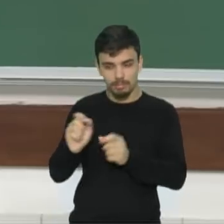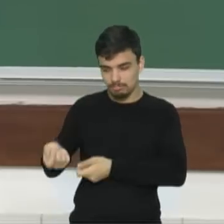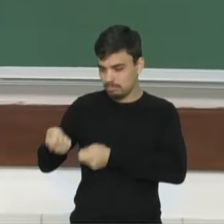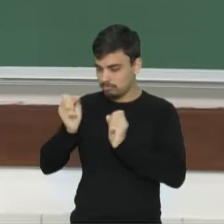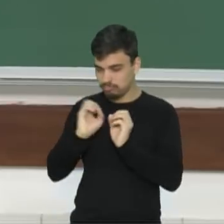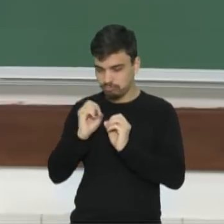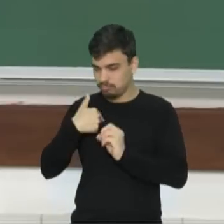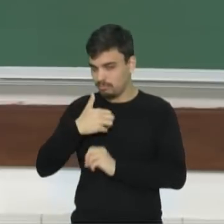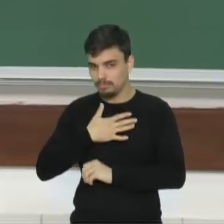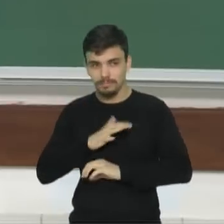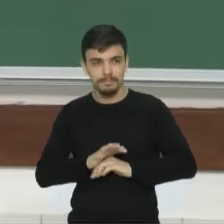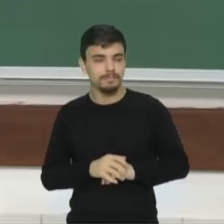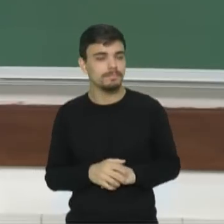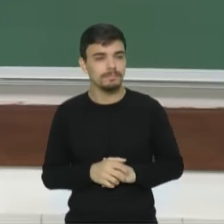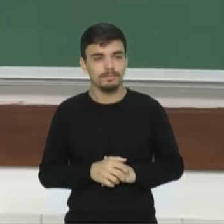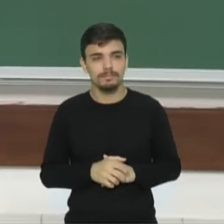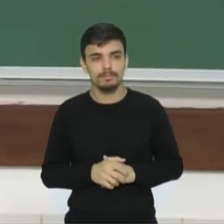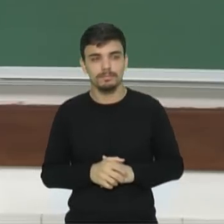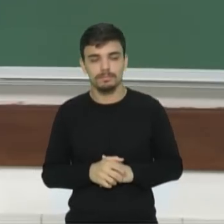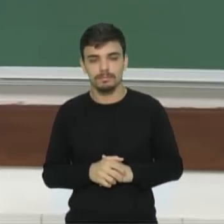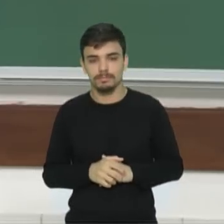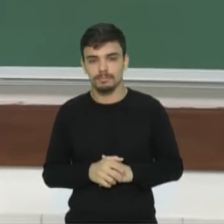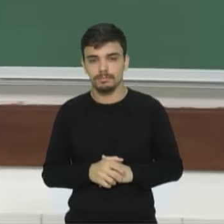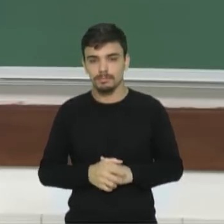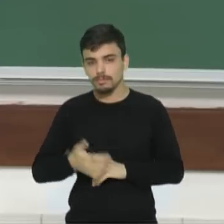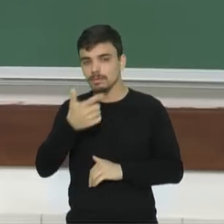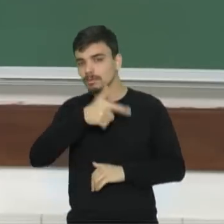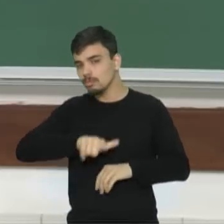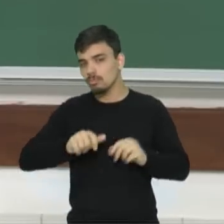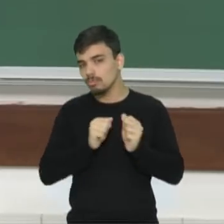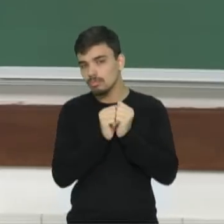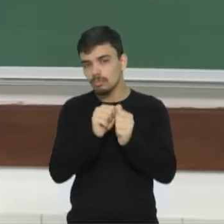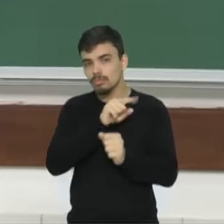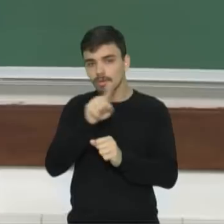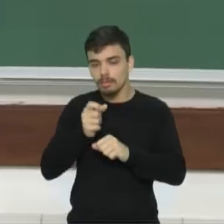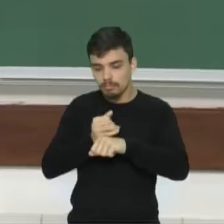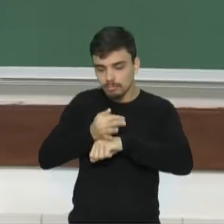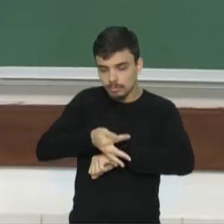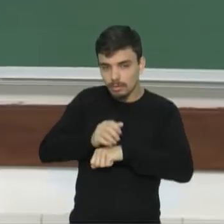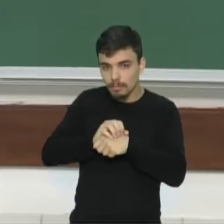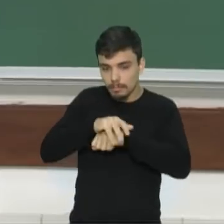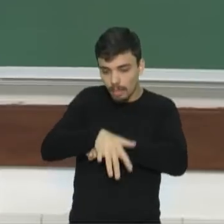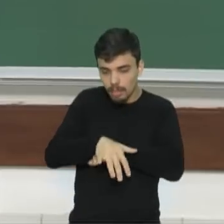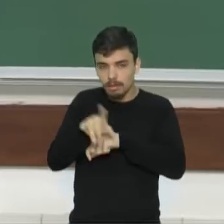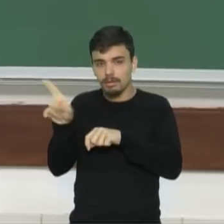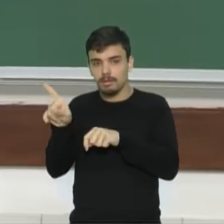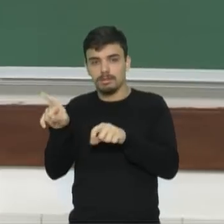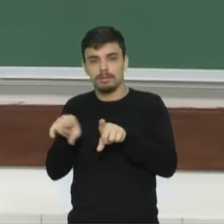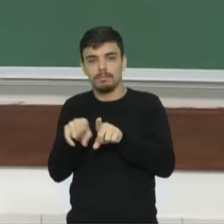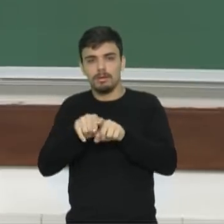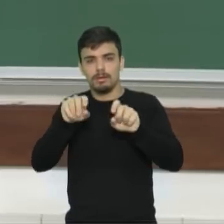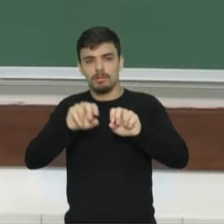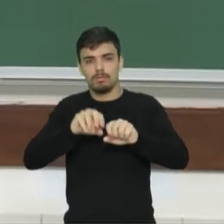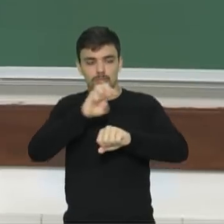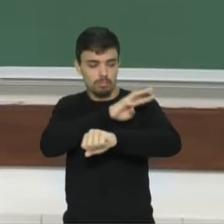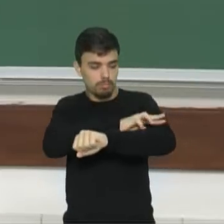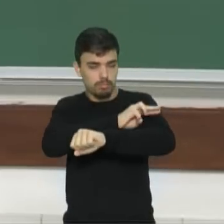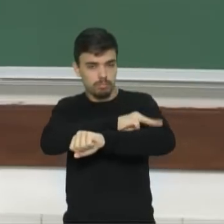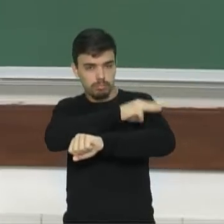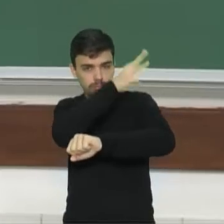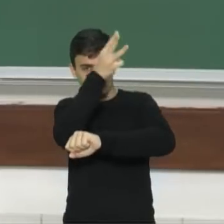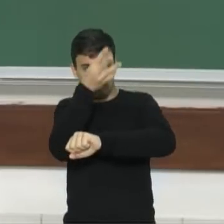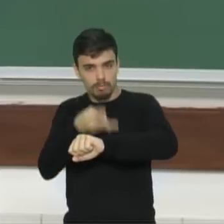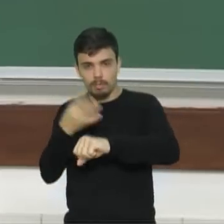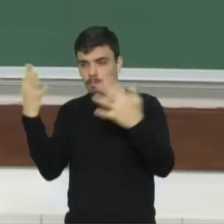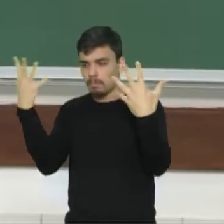pescaria. Meus caros, novamente lá, as Cataratas do Iguaçu, com um arco-íris maravilhoso. E